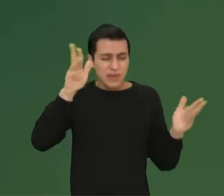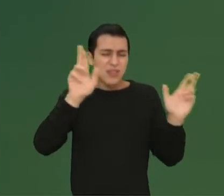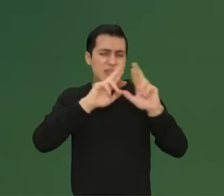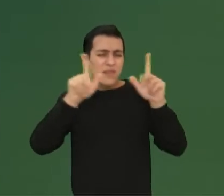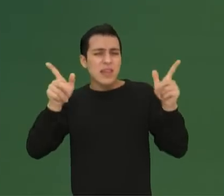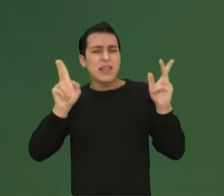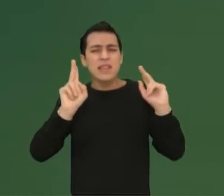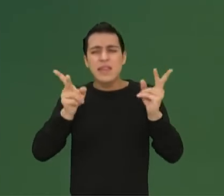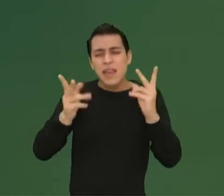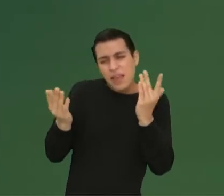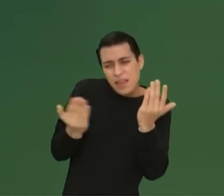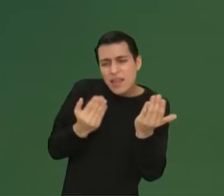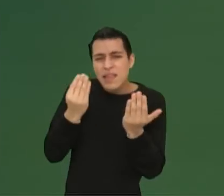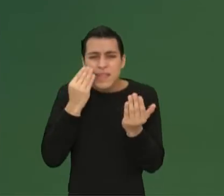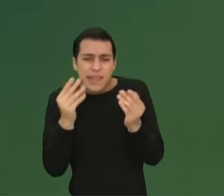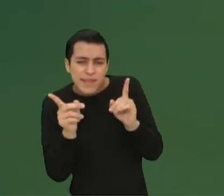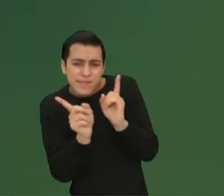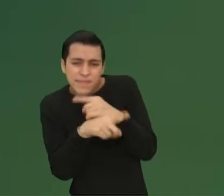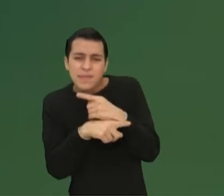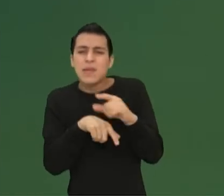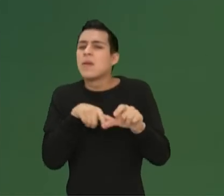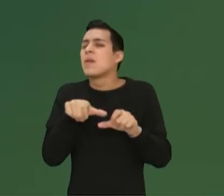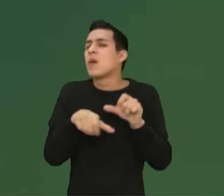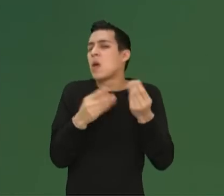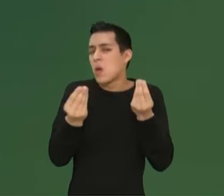diferença, basta realizar essa troca.